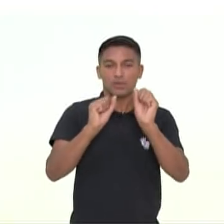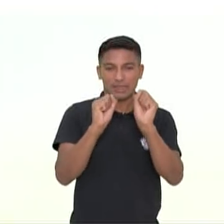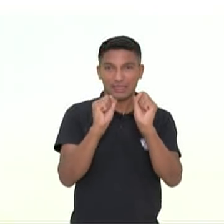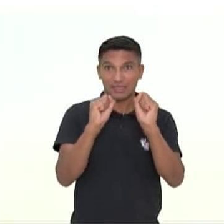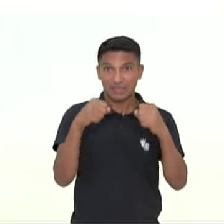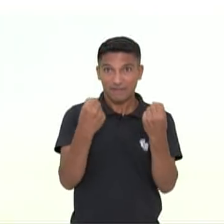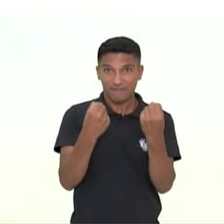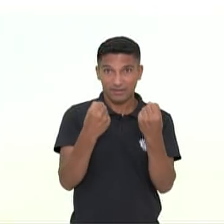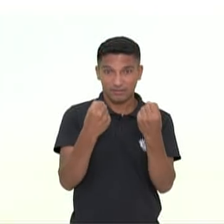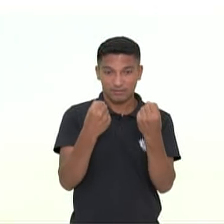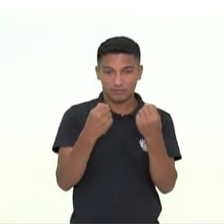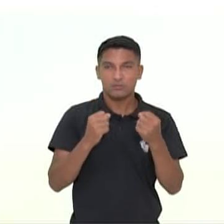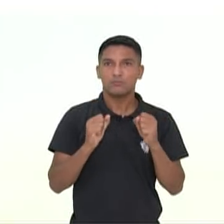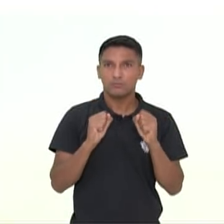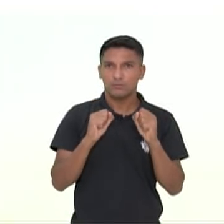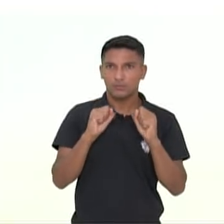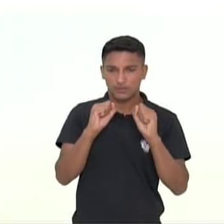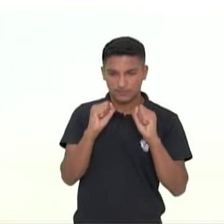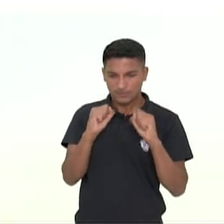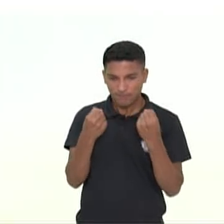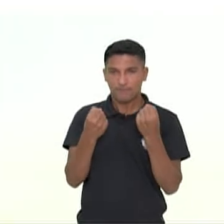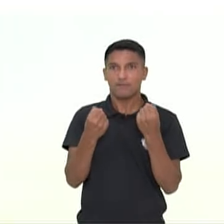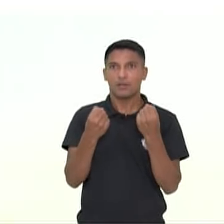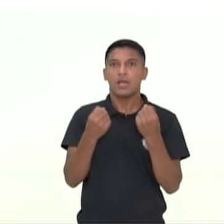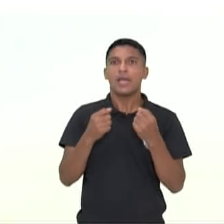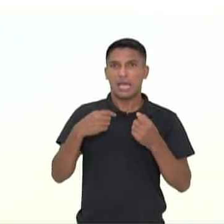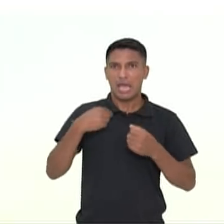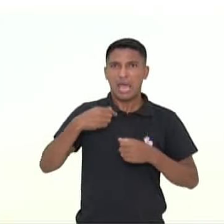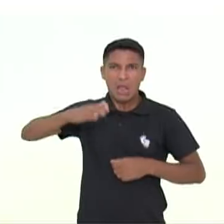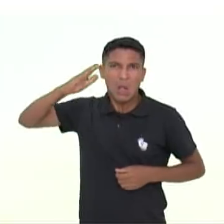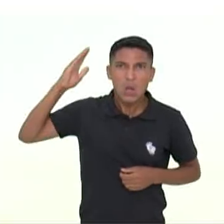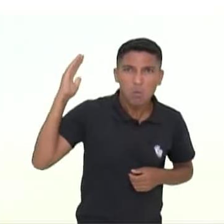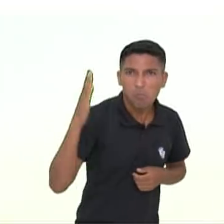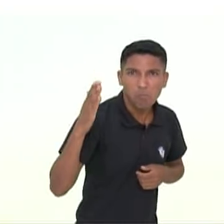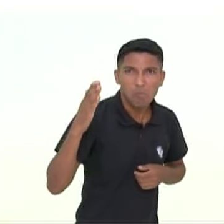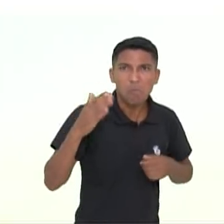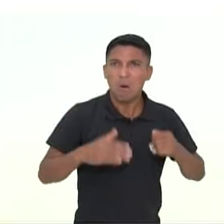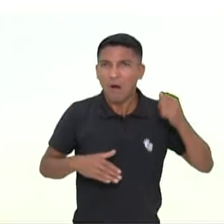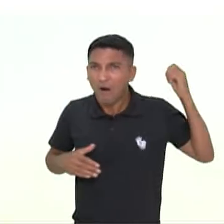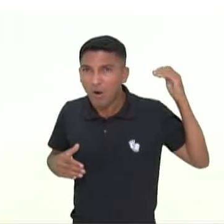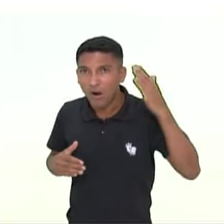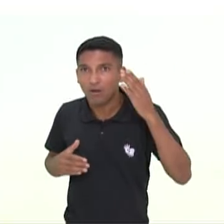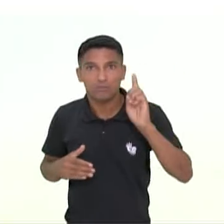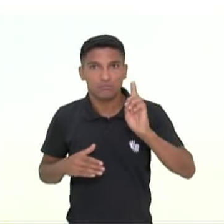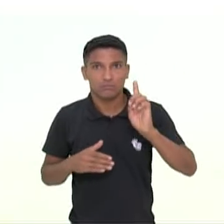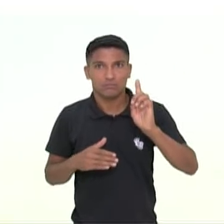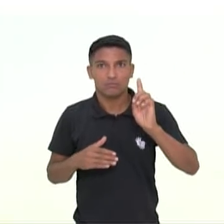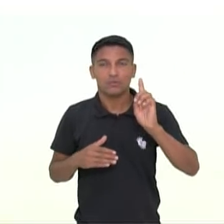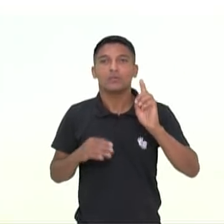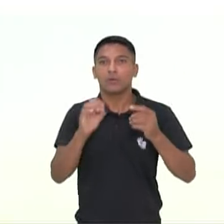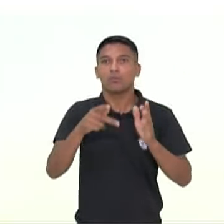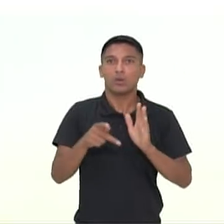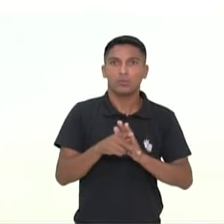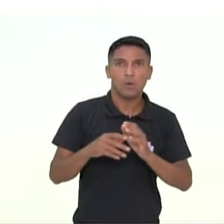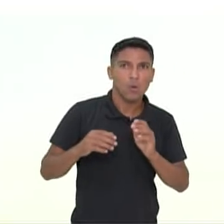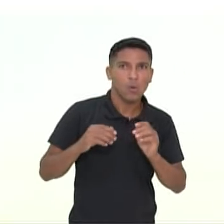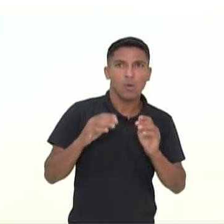existem golpes de ataque, né? As técnicas usadas são todas de